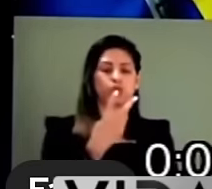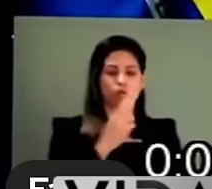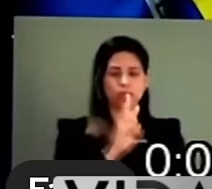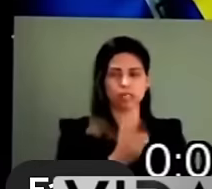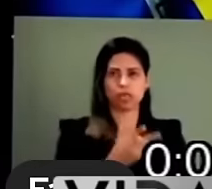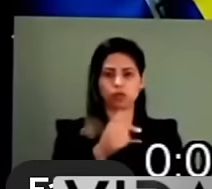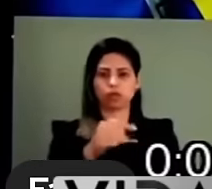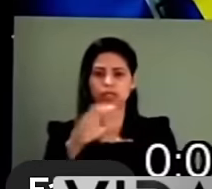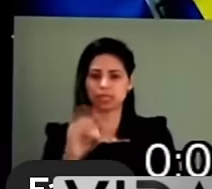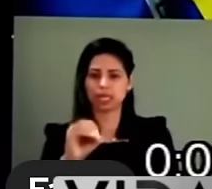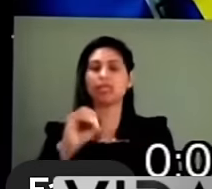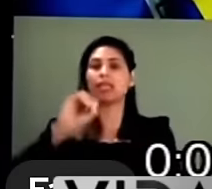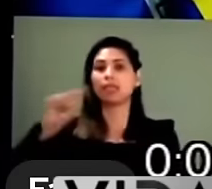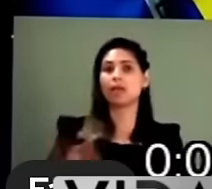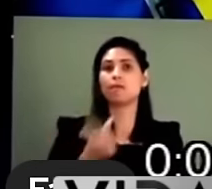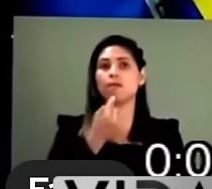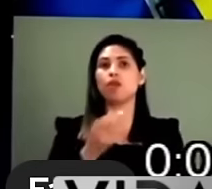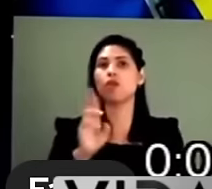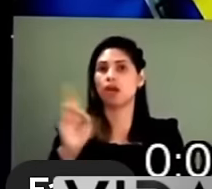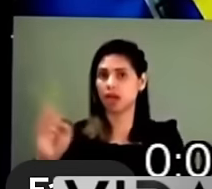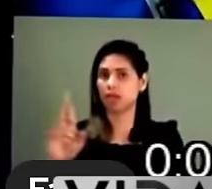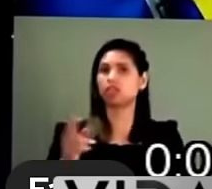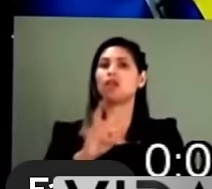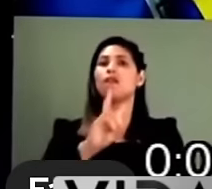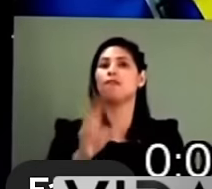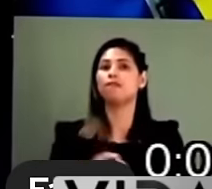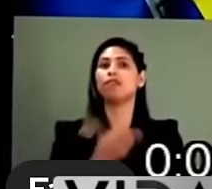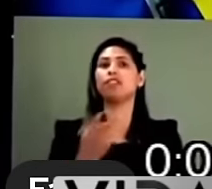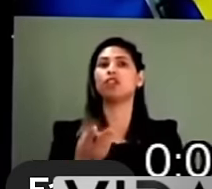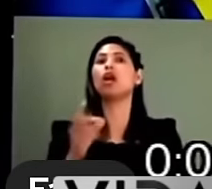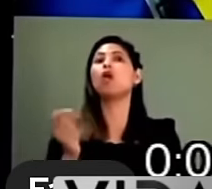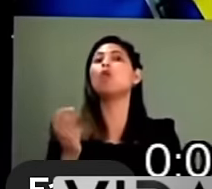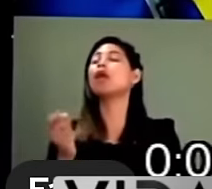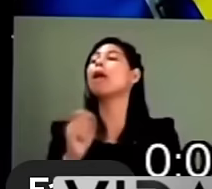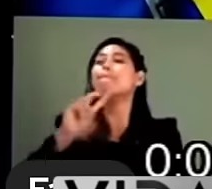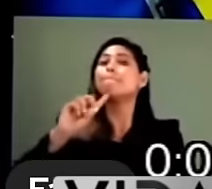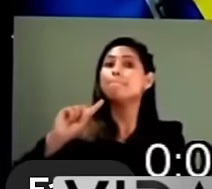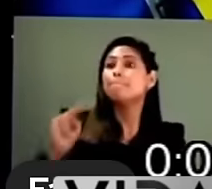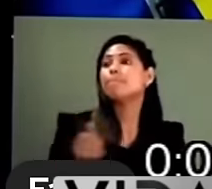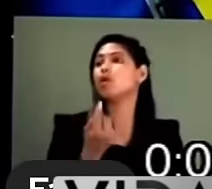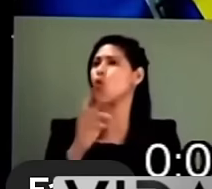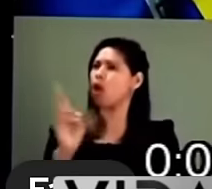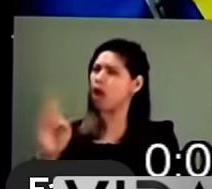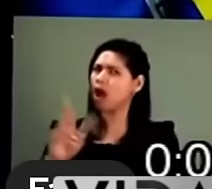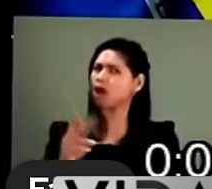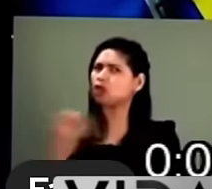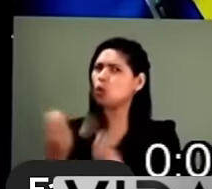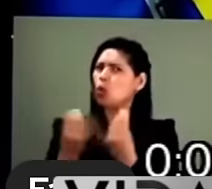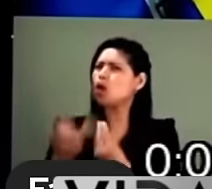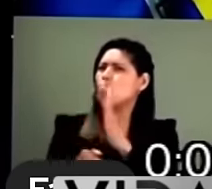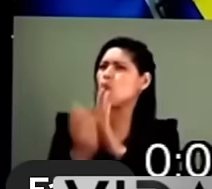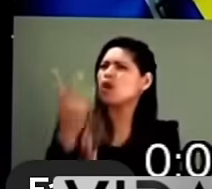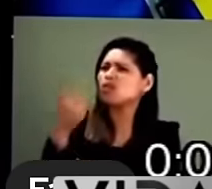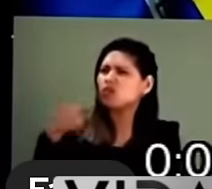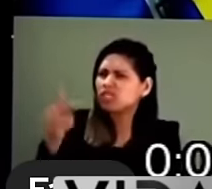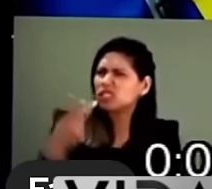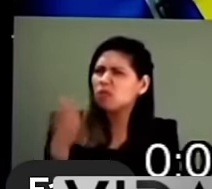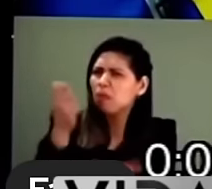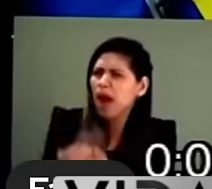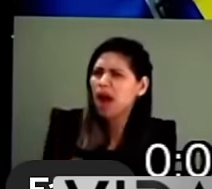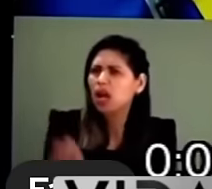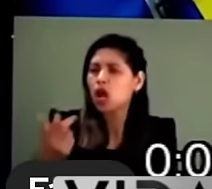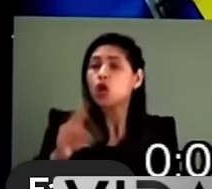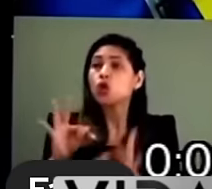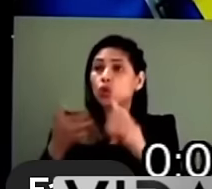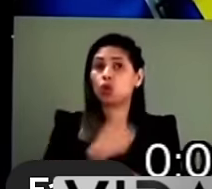25 pontos é como se fosse um plano de internet para pagar R$1.000 por mês. Mil? Quanto você paga aí? Você já reparou que tudo para governo é mais caro? Roupa